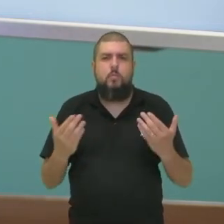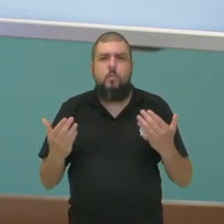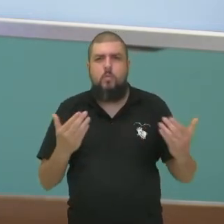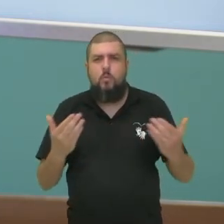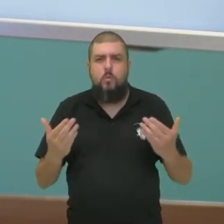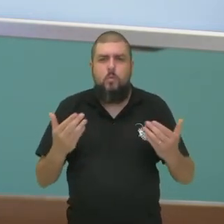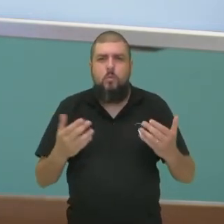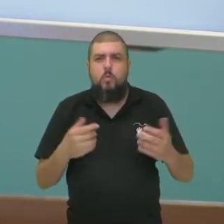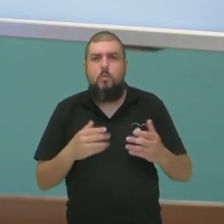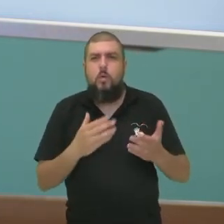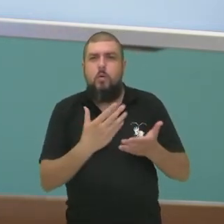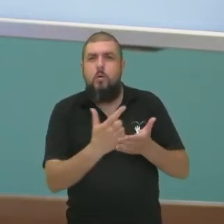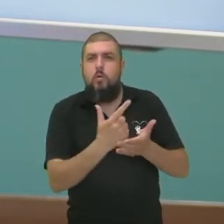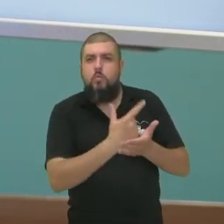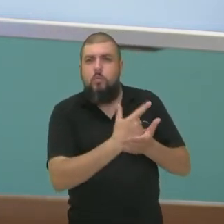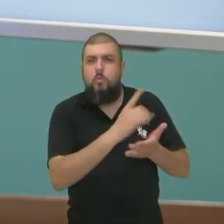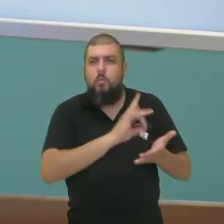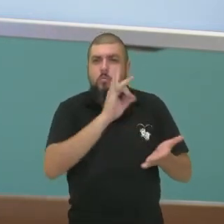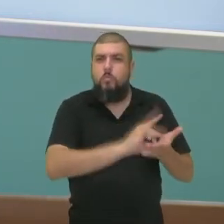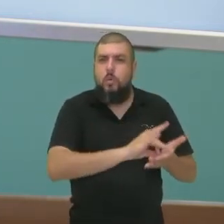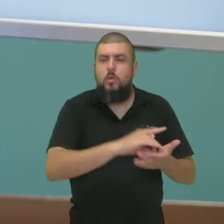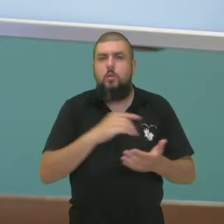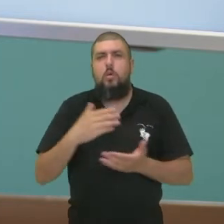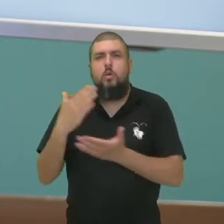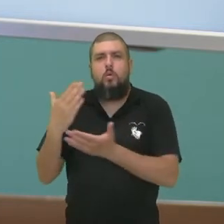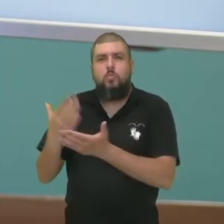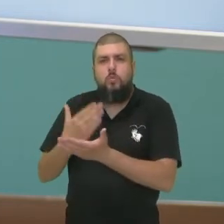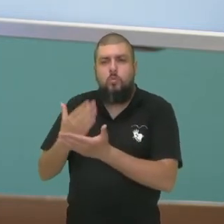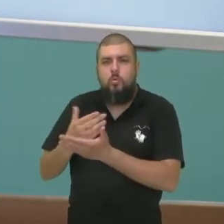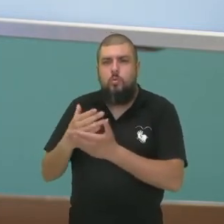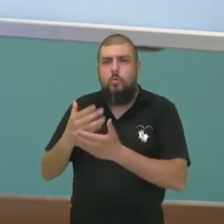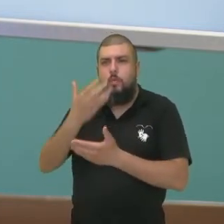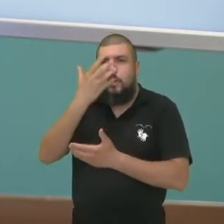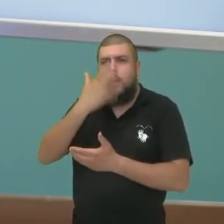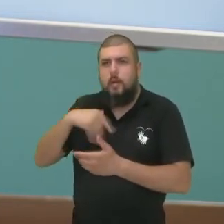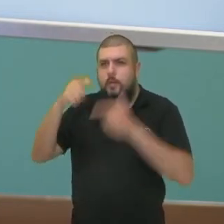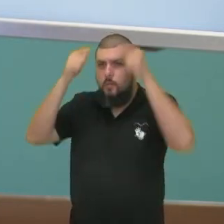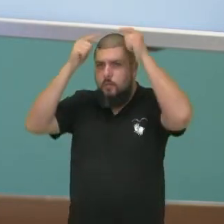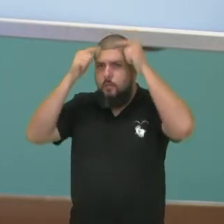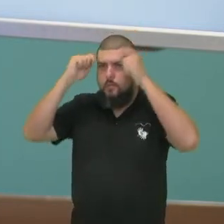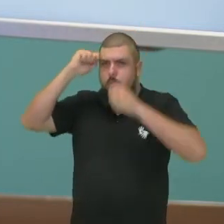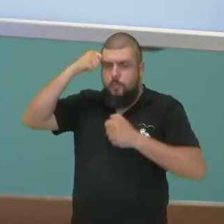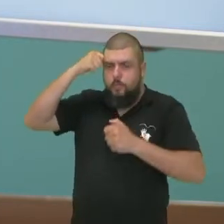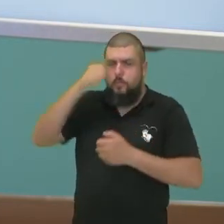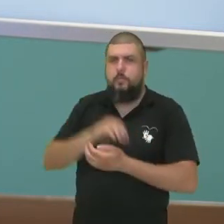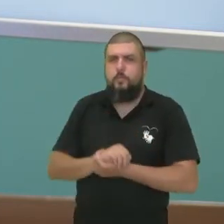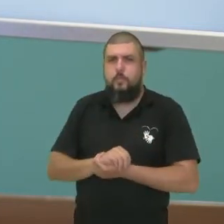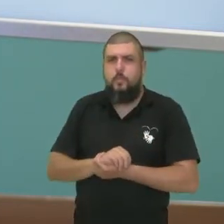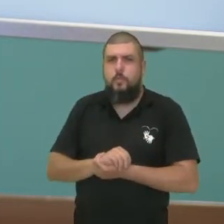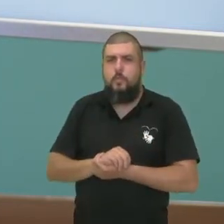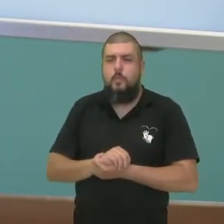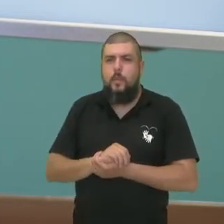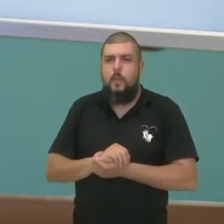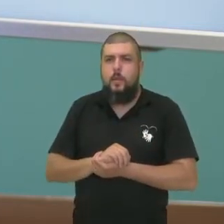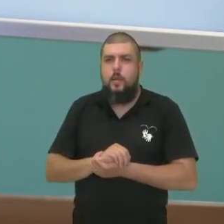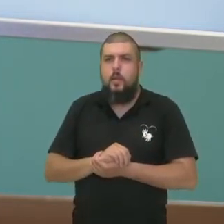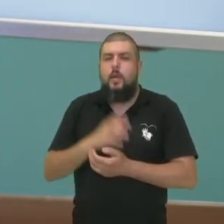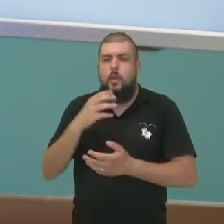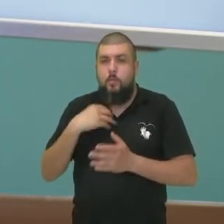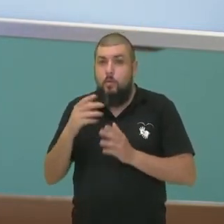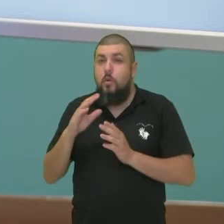obra original, ao Pequeno Príncipe Preto. Quando o Pequeno Príncipe Preto chega aqui, lembrando o